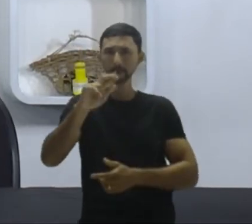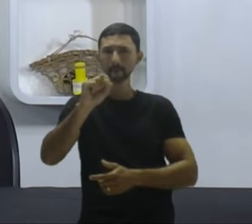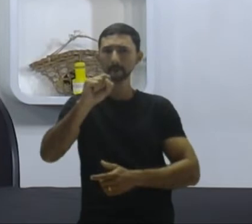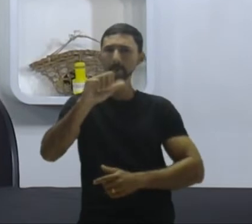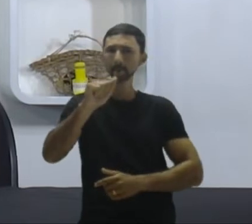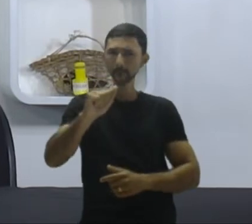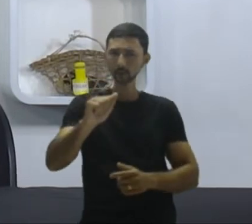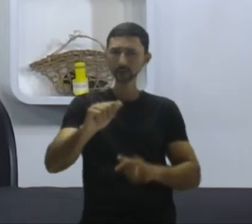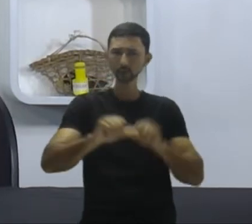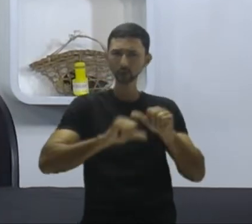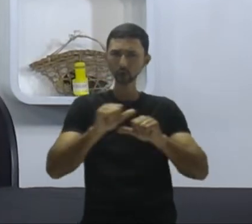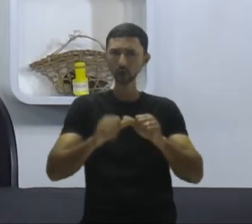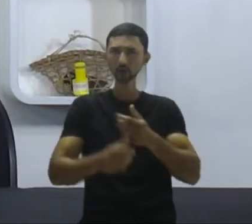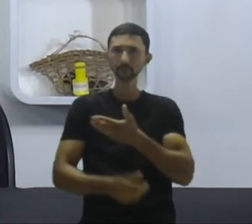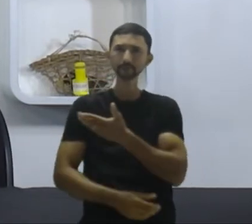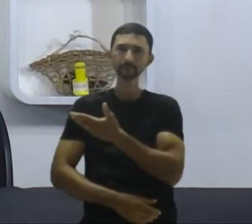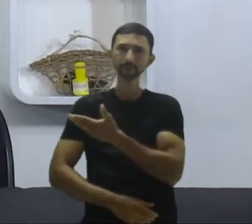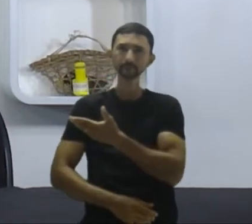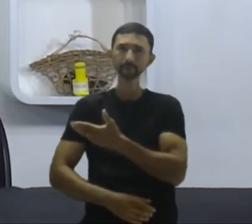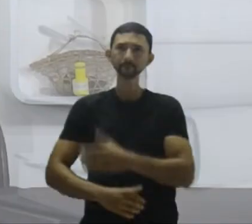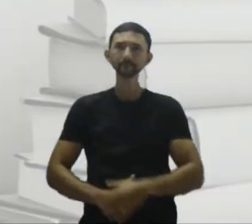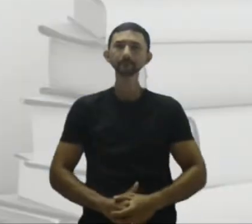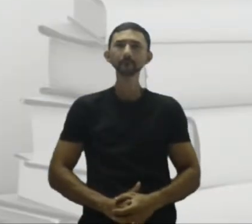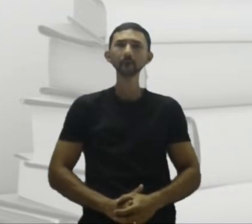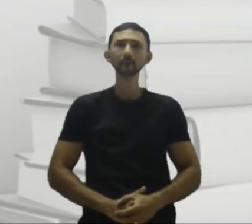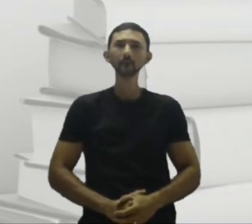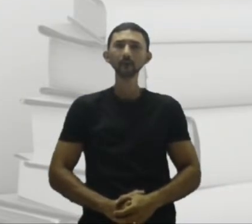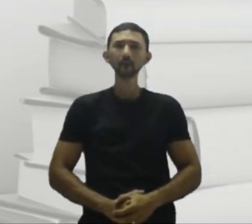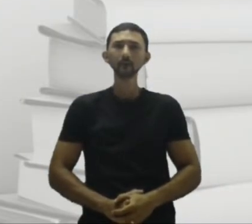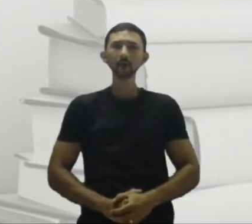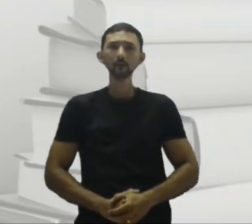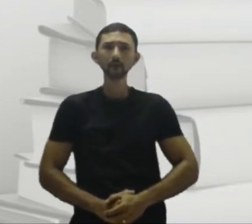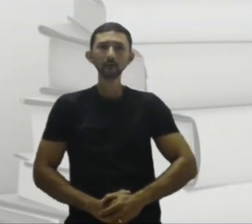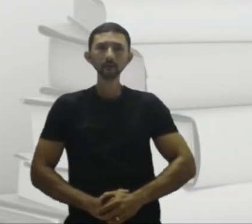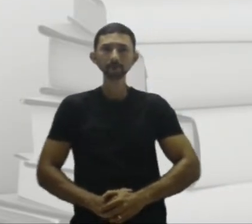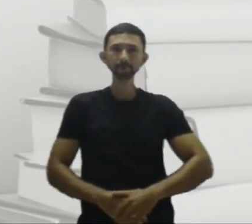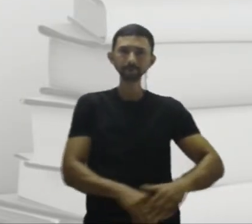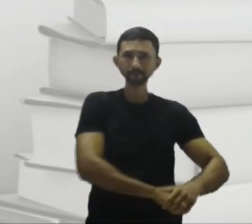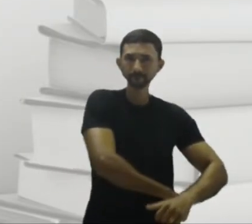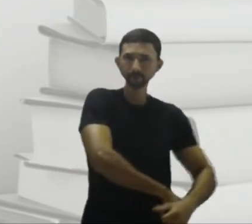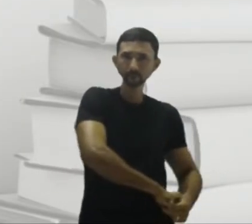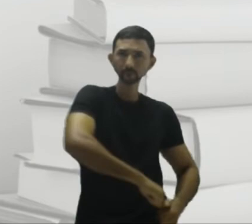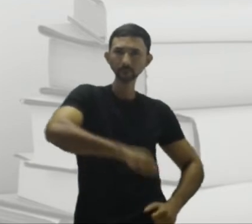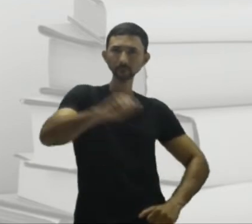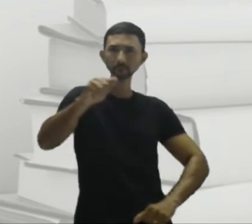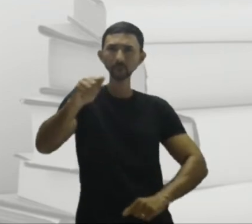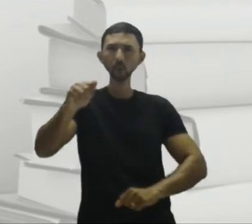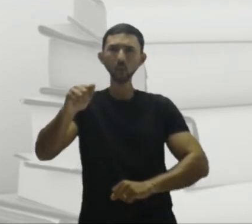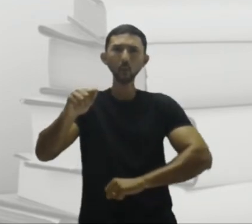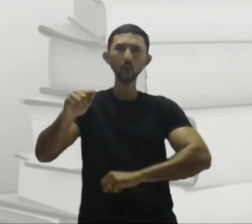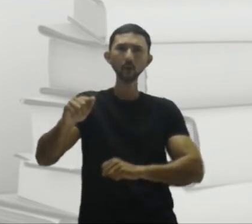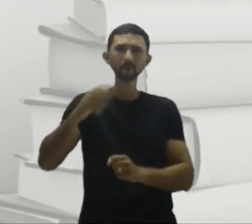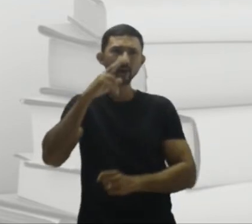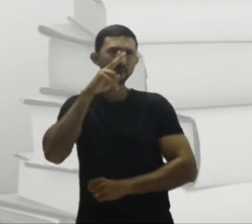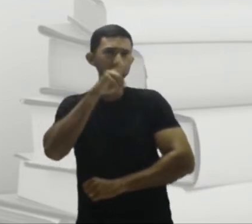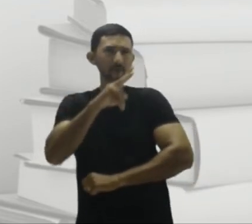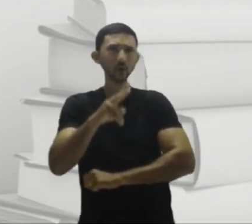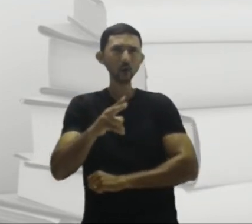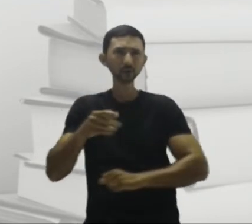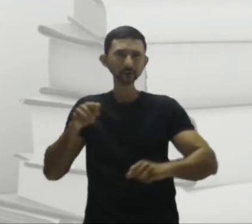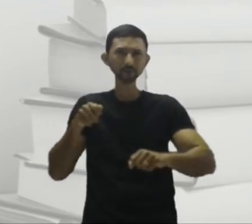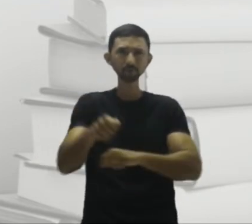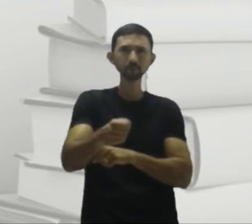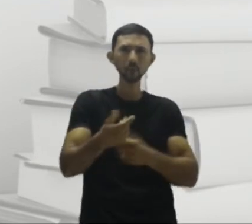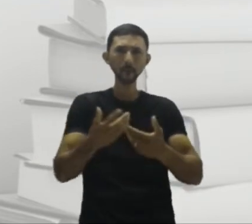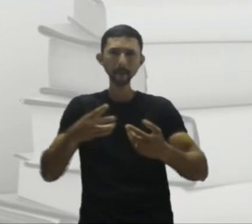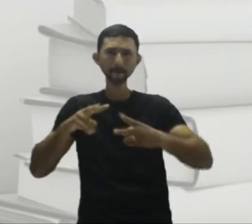de verso para prosa. Olhem só. Diz assim, Heitor sacou a aguçada espada que pendia, grande e poderosa, e investiu como